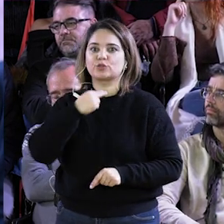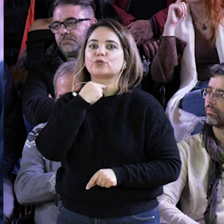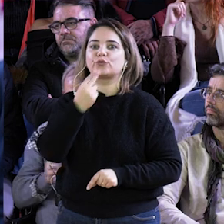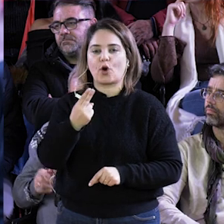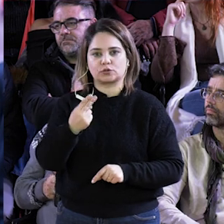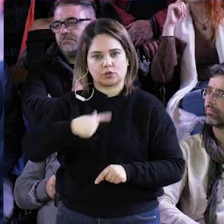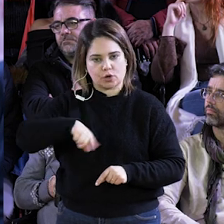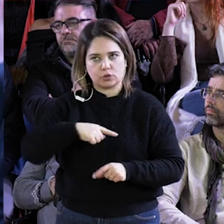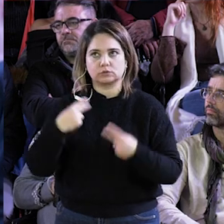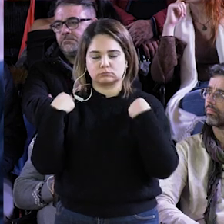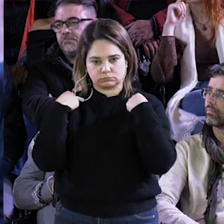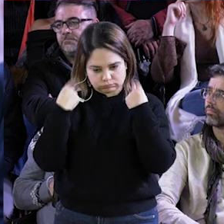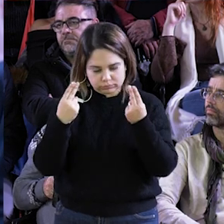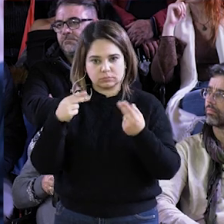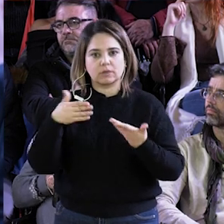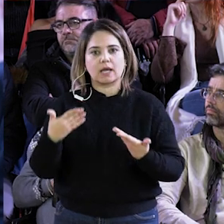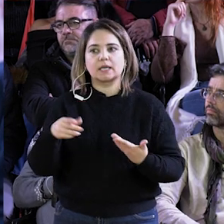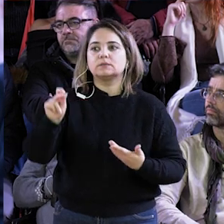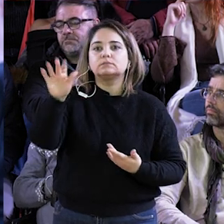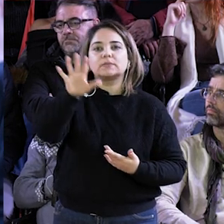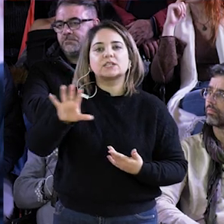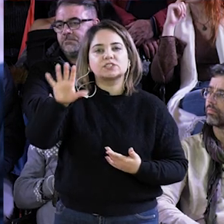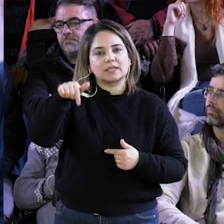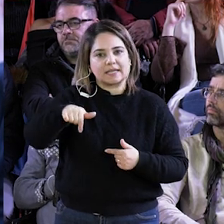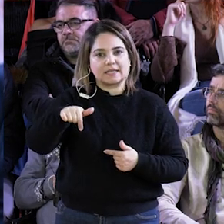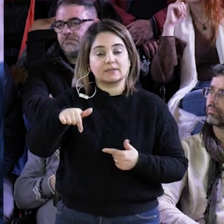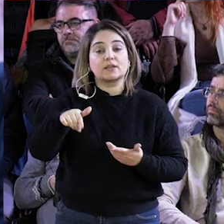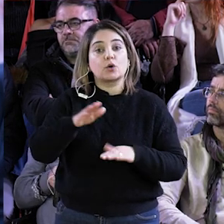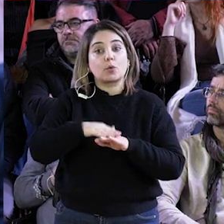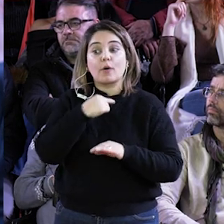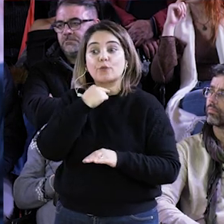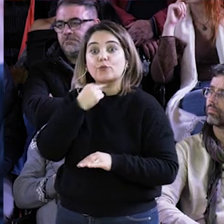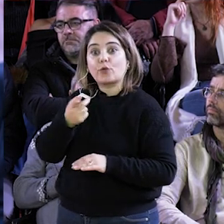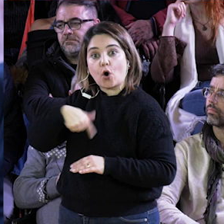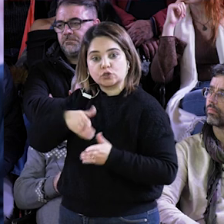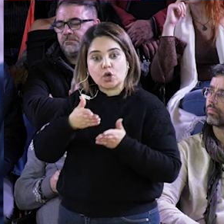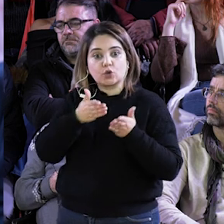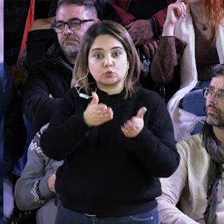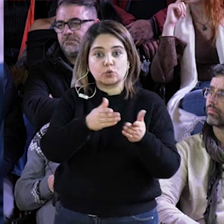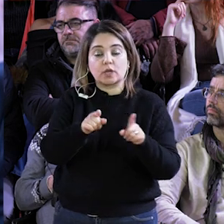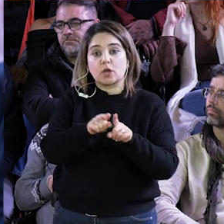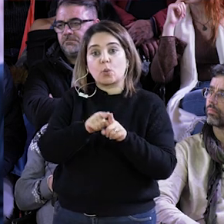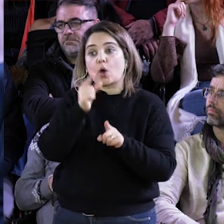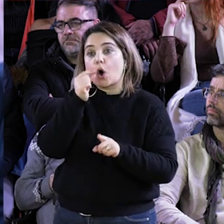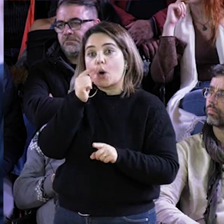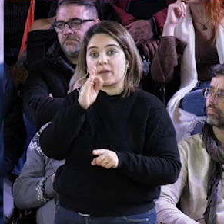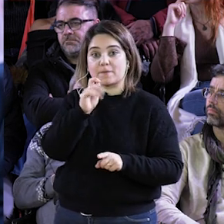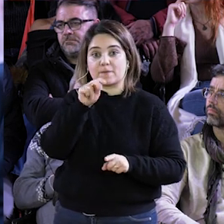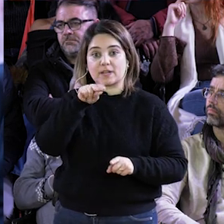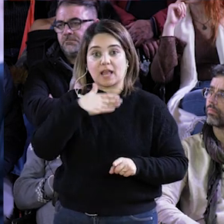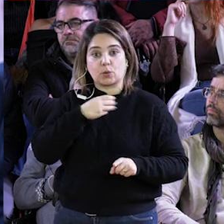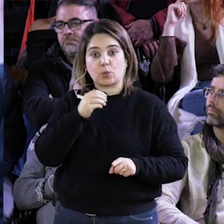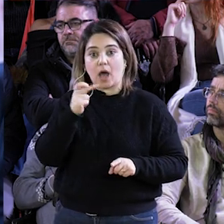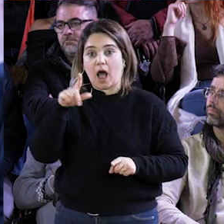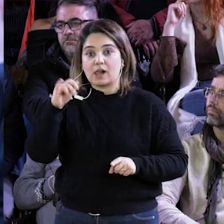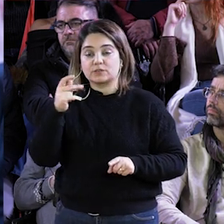termos mais voz também neste distrito. Para que a nossa voz ajude, como dizia o Fernando Alves no comício de Lisboa, a